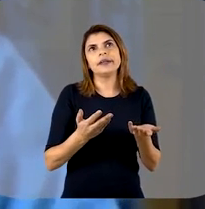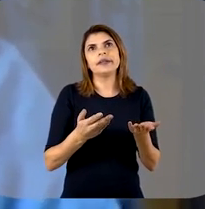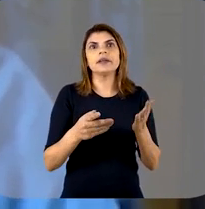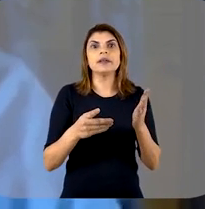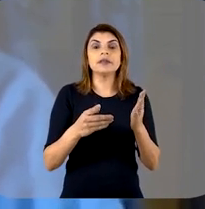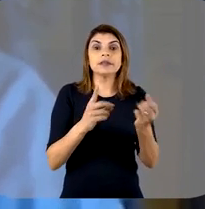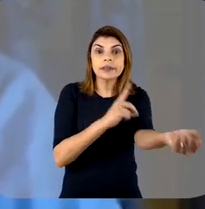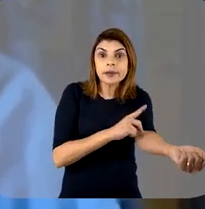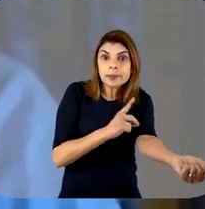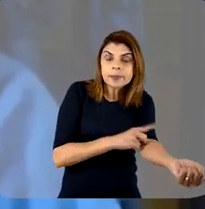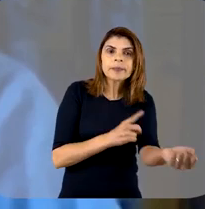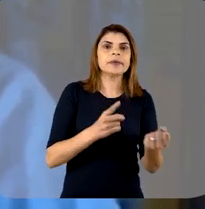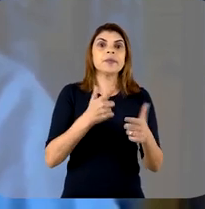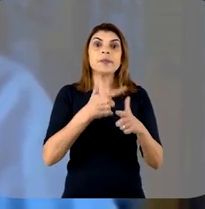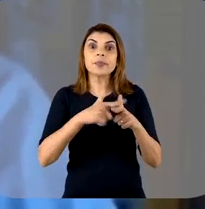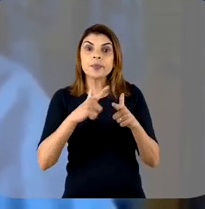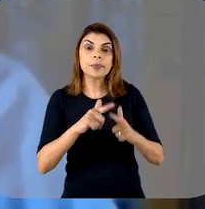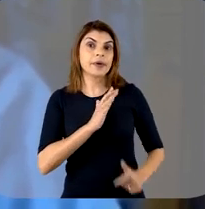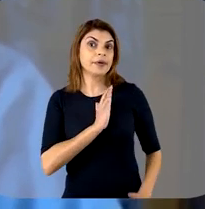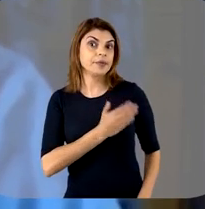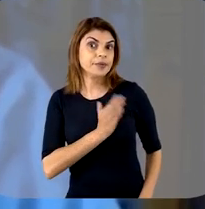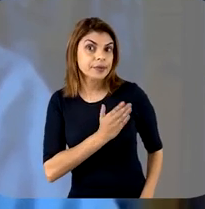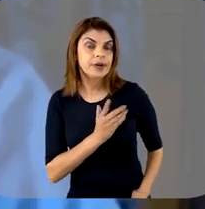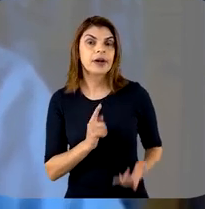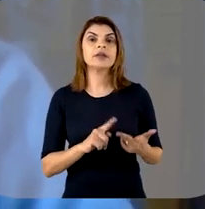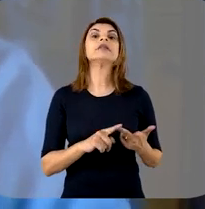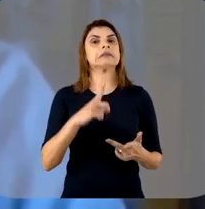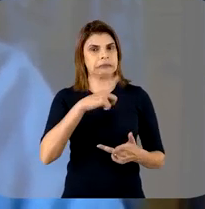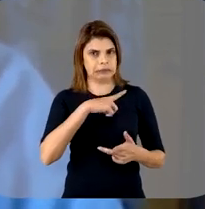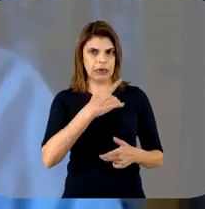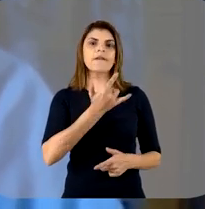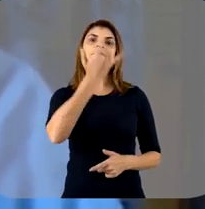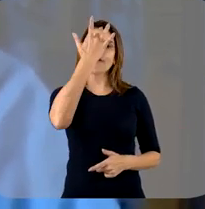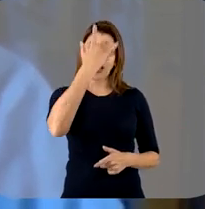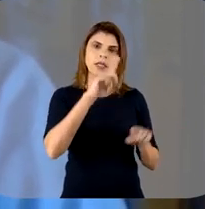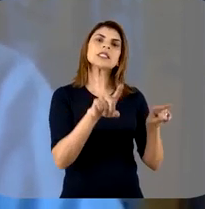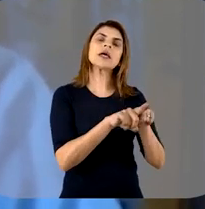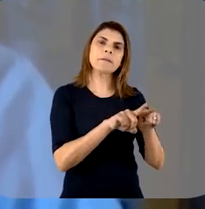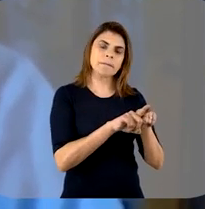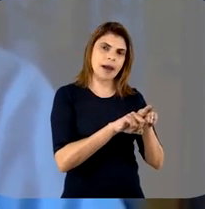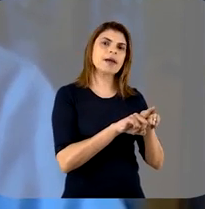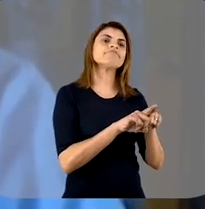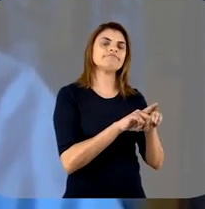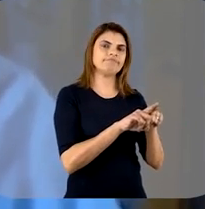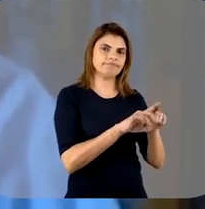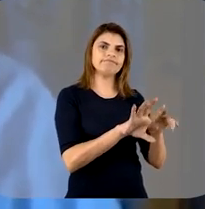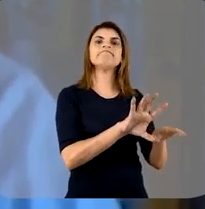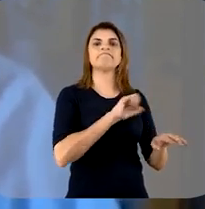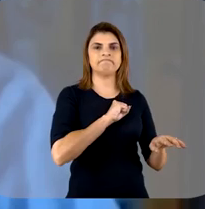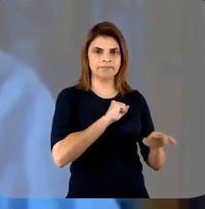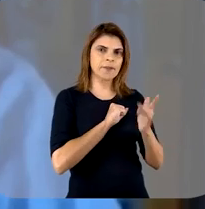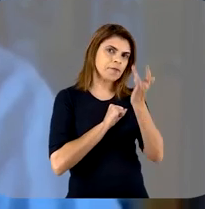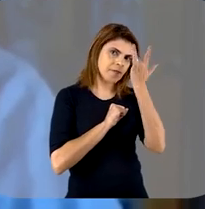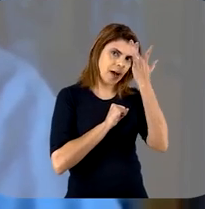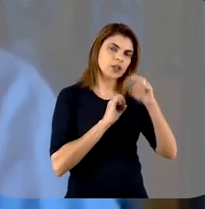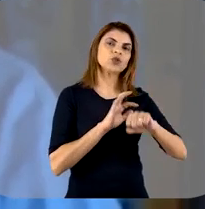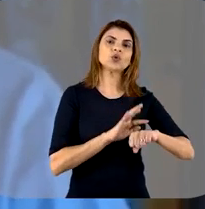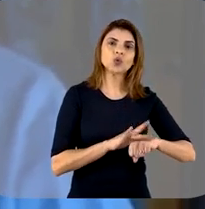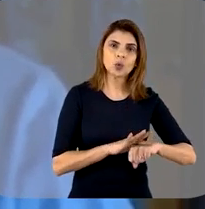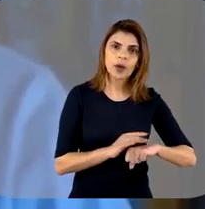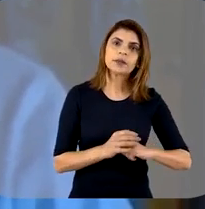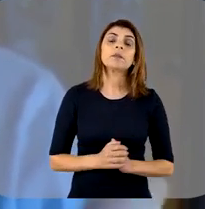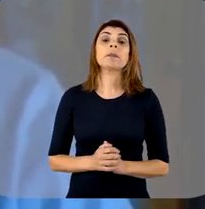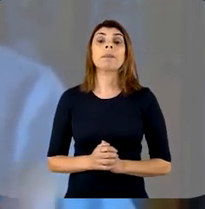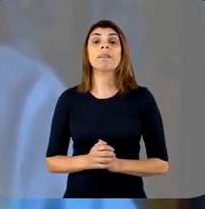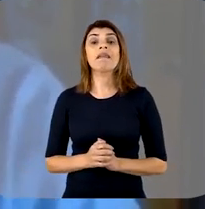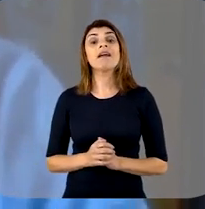doenças cardiovasculares crônicas, né, eles têm maior vulnerabilidade à doença, né, e